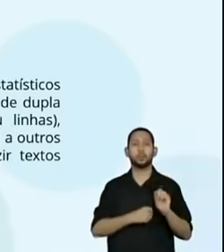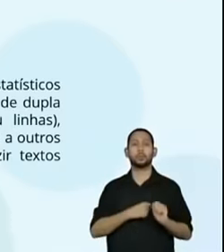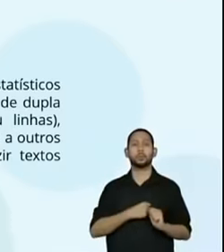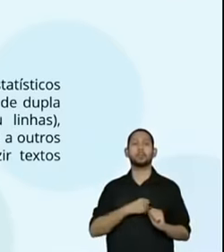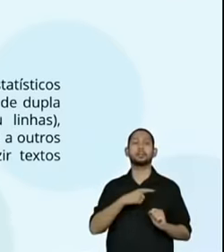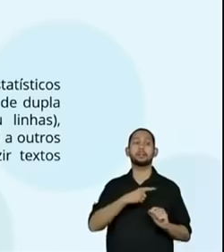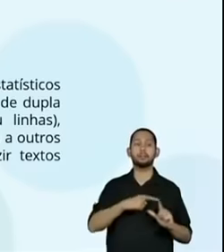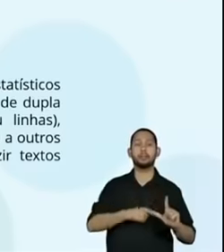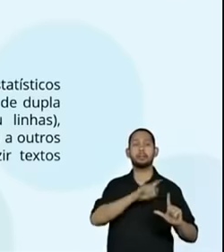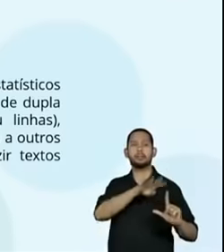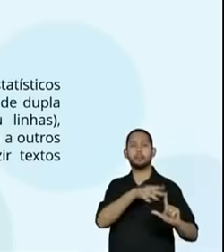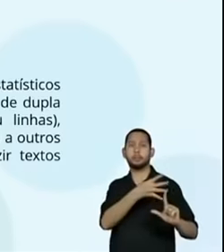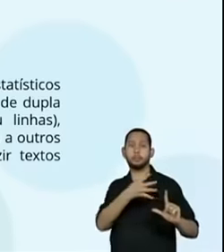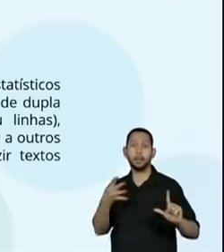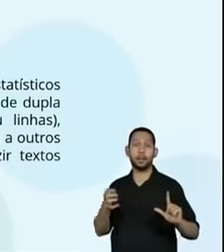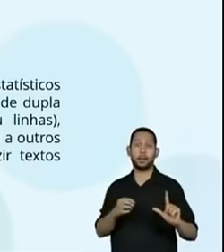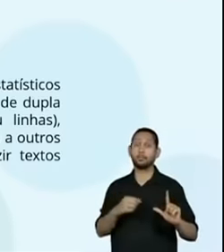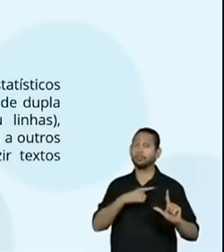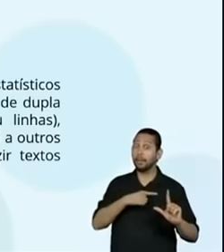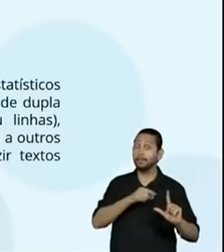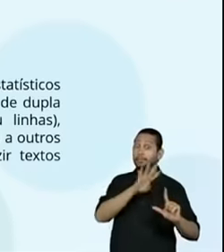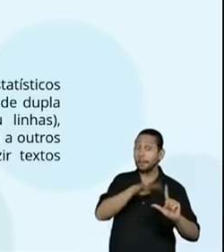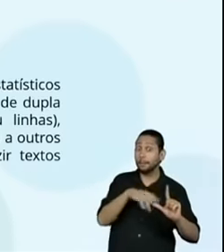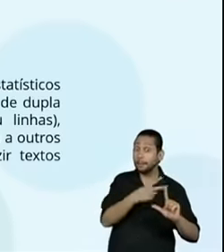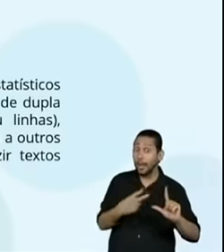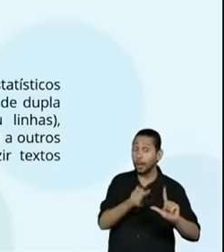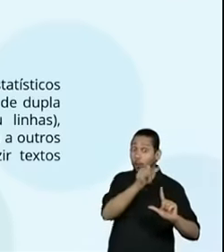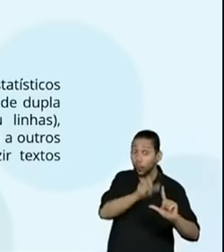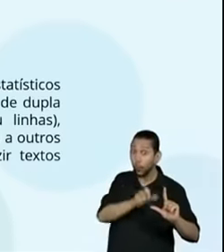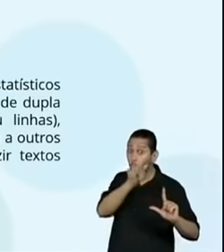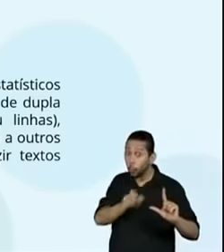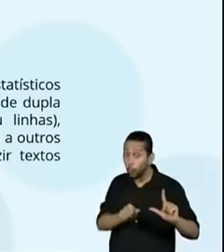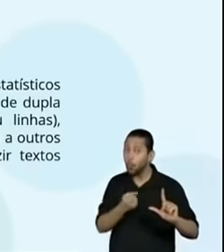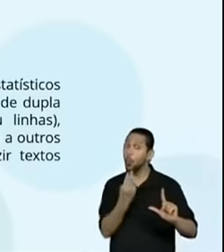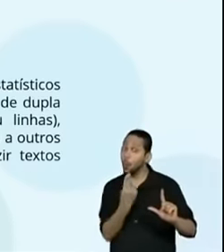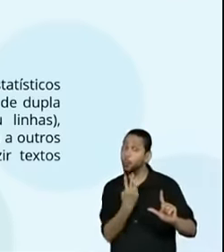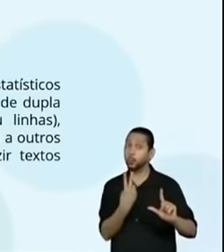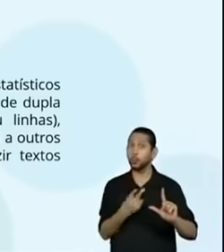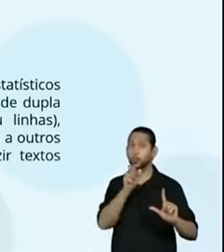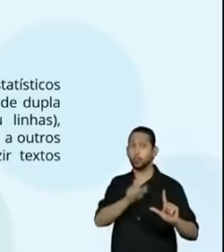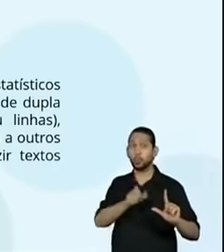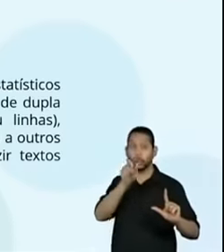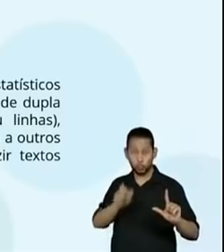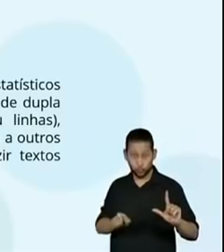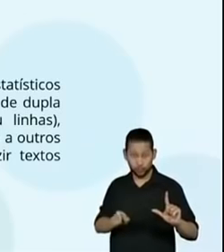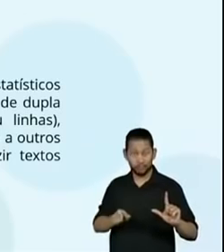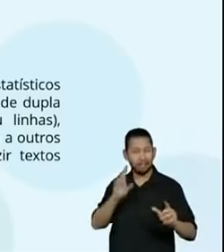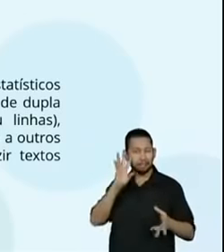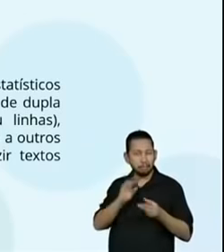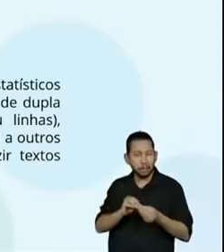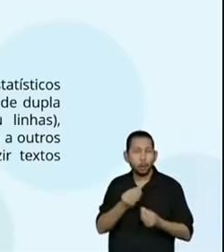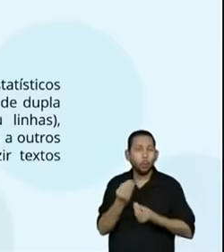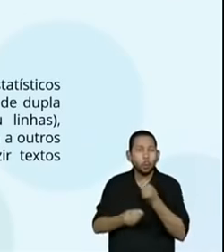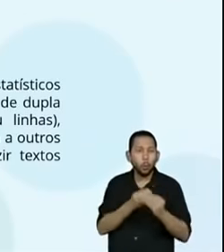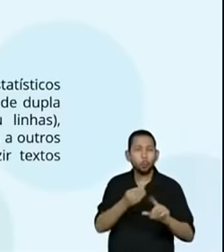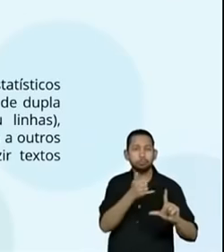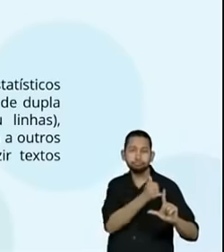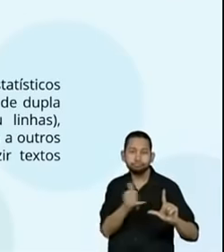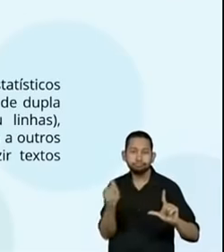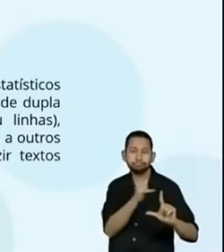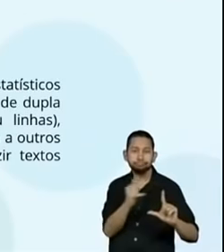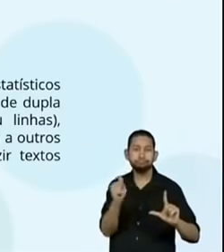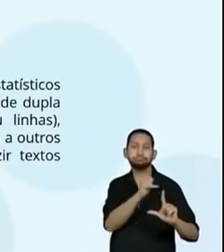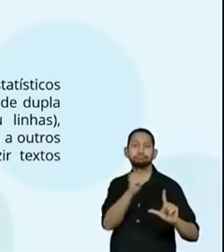simples ou de dupla entrada e gráficos, colunas agrupadas ou linhas, referentes a outras áreas